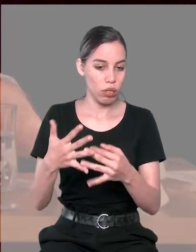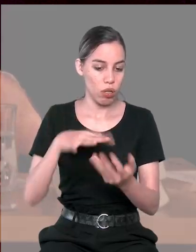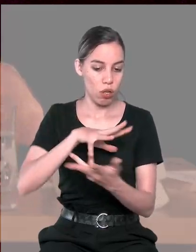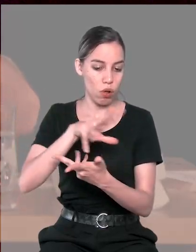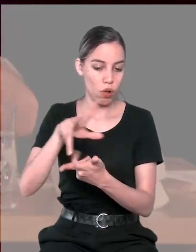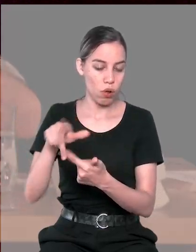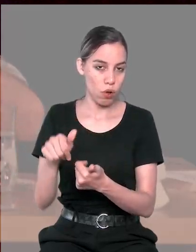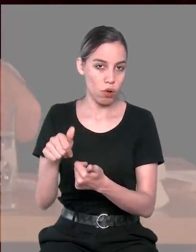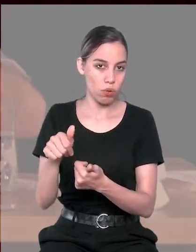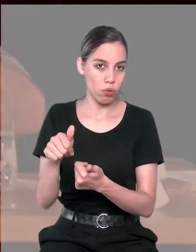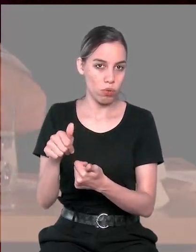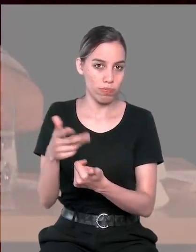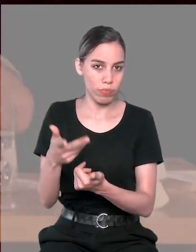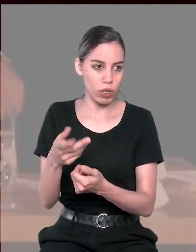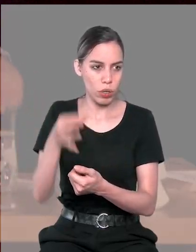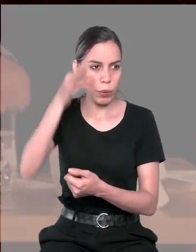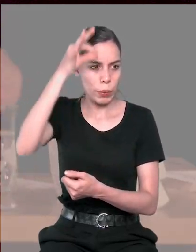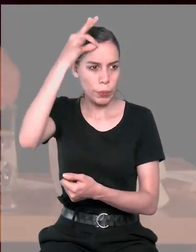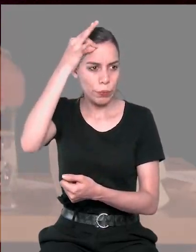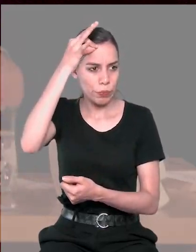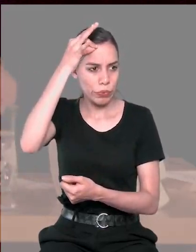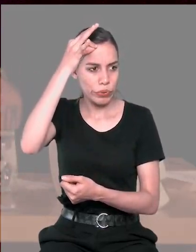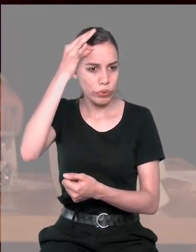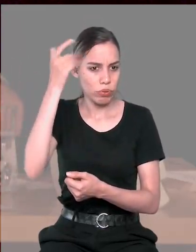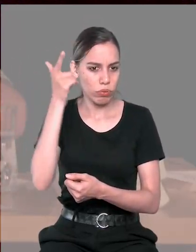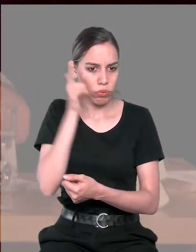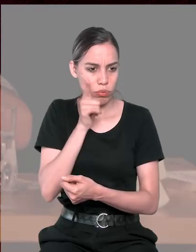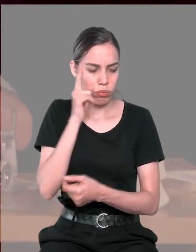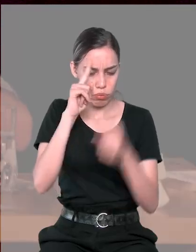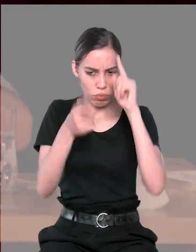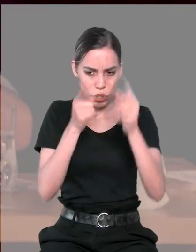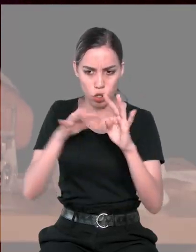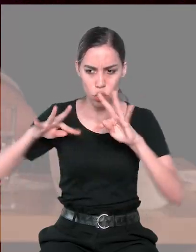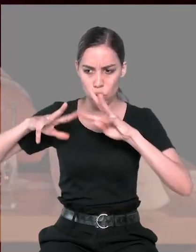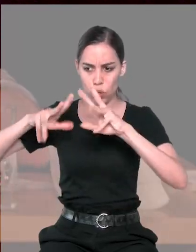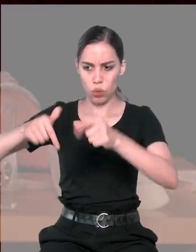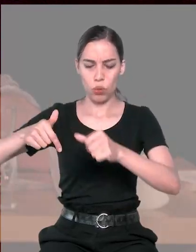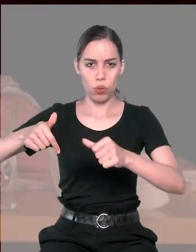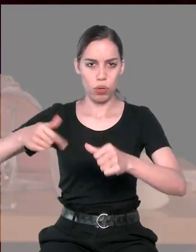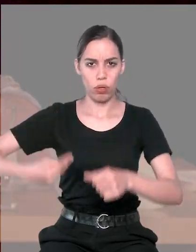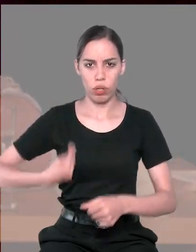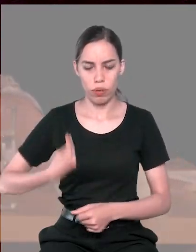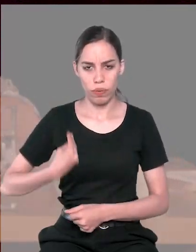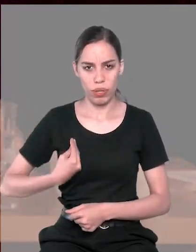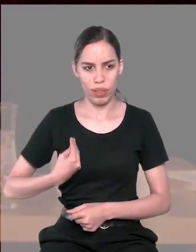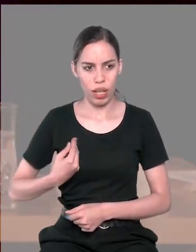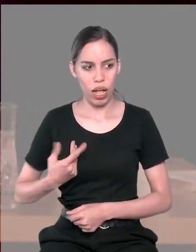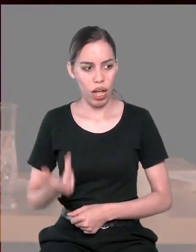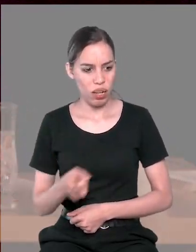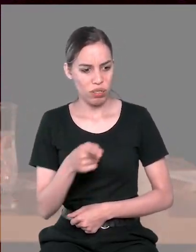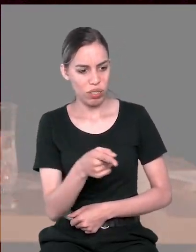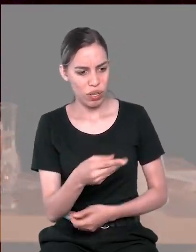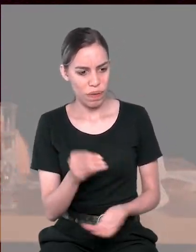que o espírito acabou dominando todas as dimensões da vida. É o contrário do que a gente pensa. Não é porque está